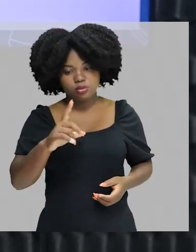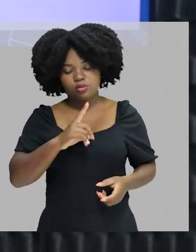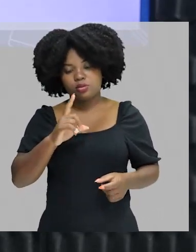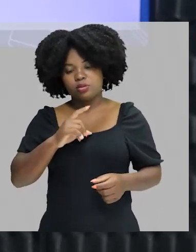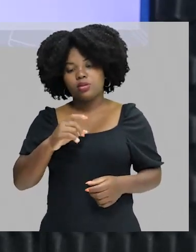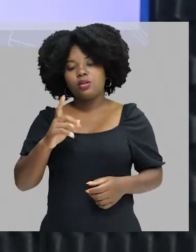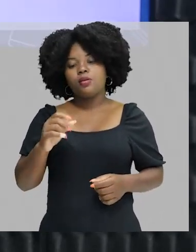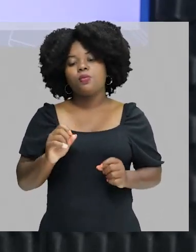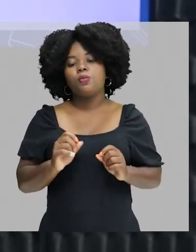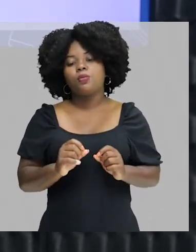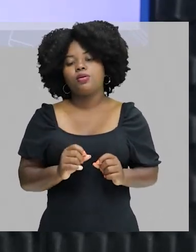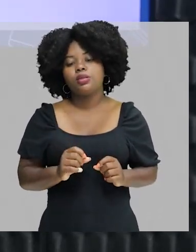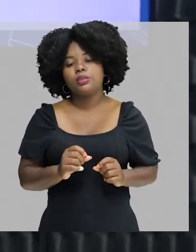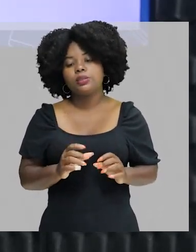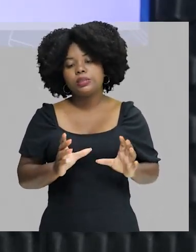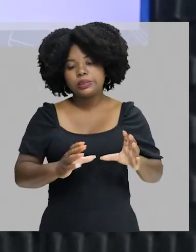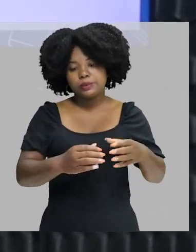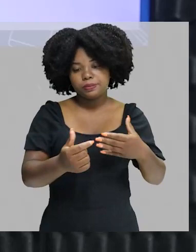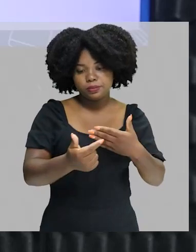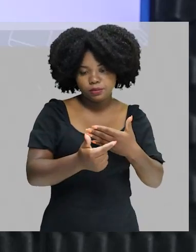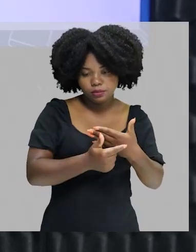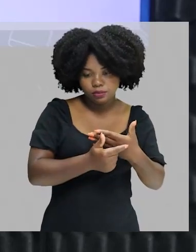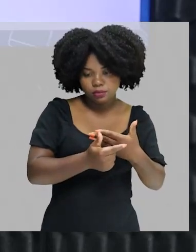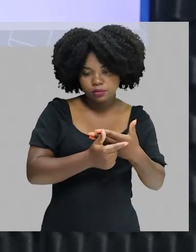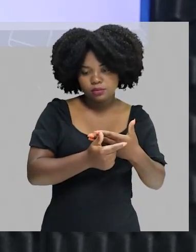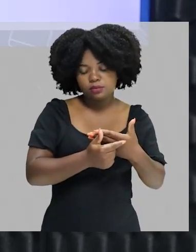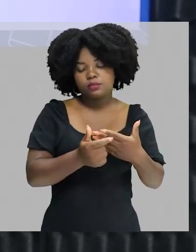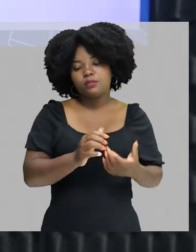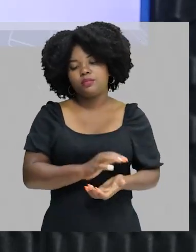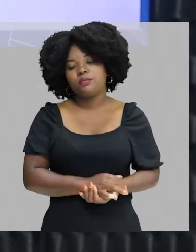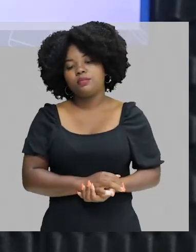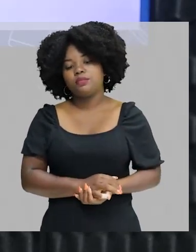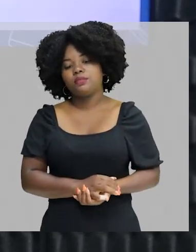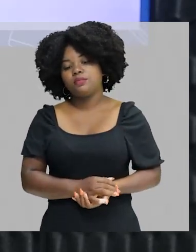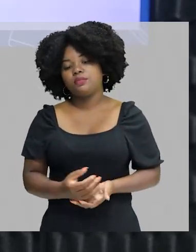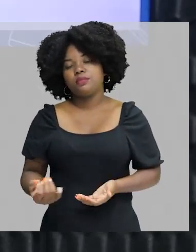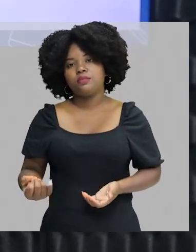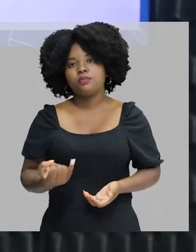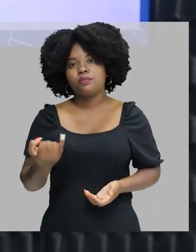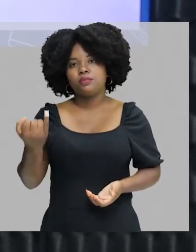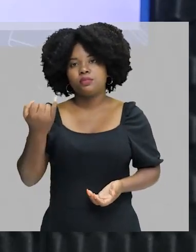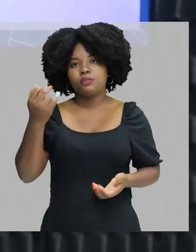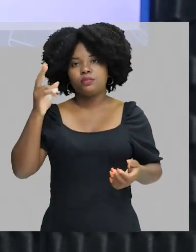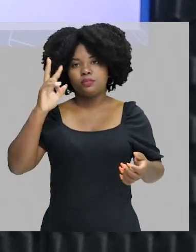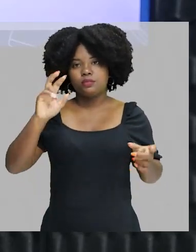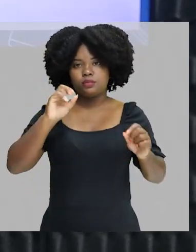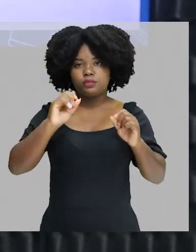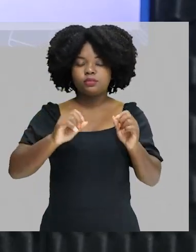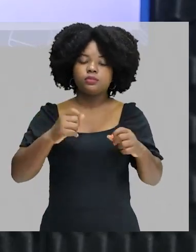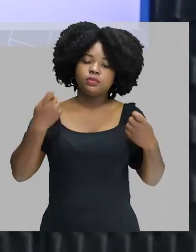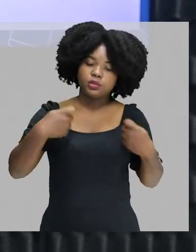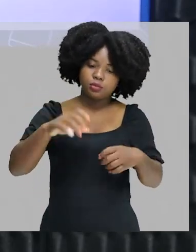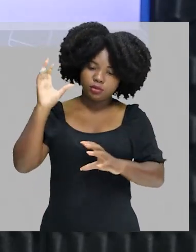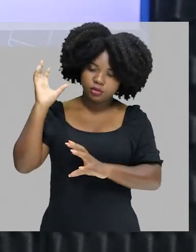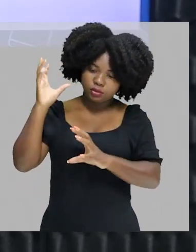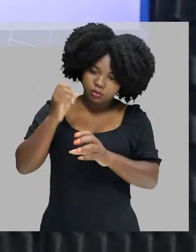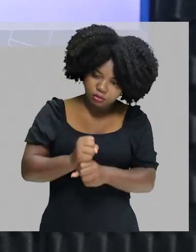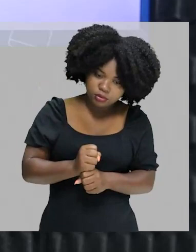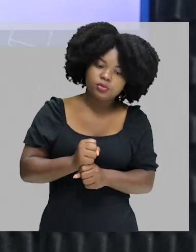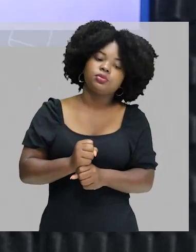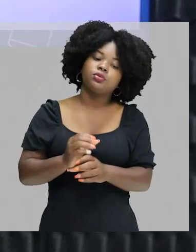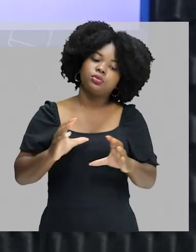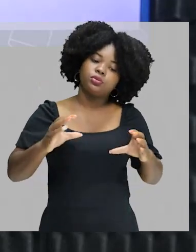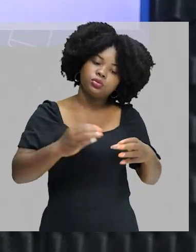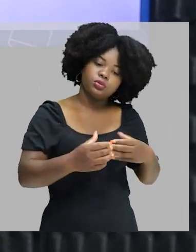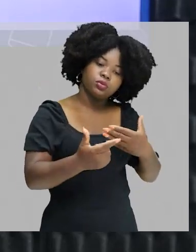a presença de grupos funcionais. Então, é importante, né, que a gente faça aquela revisão dos